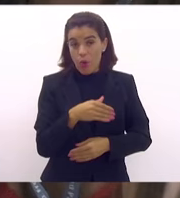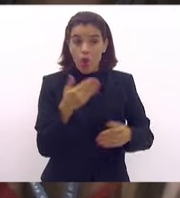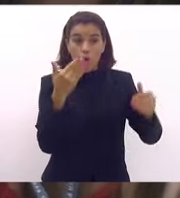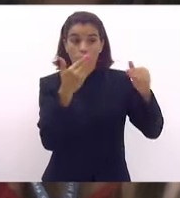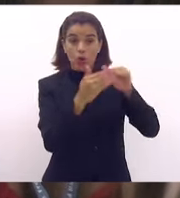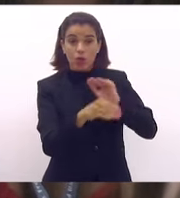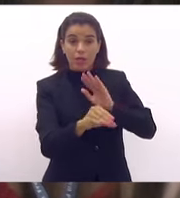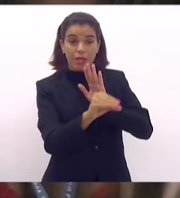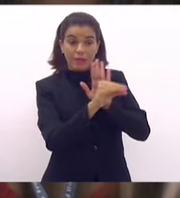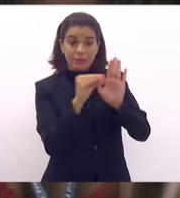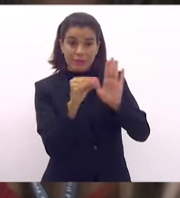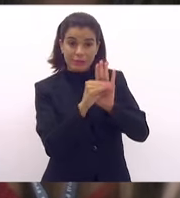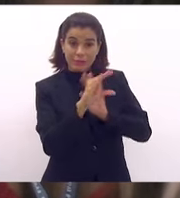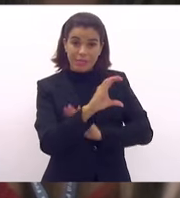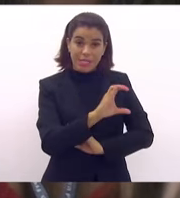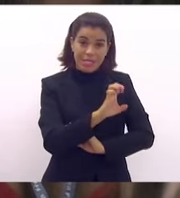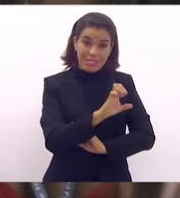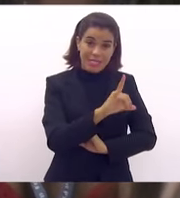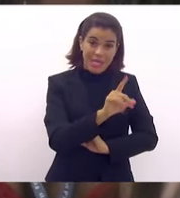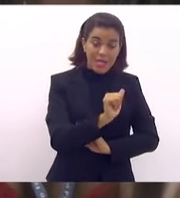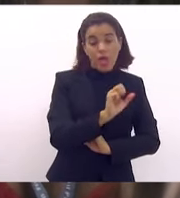pela deputada Célia ou favorável.